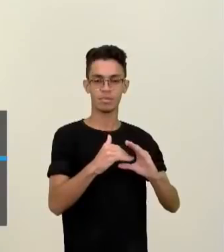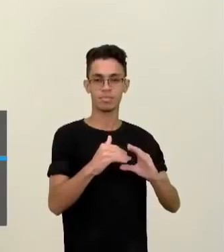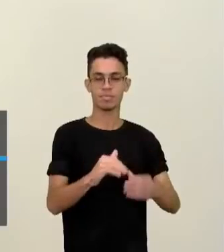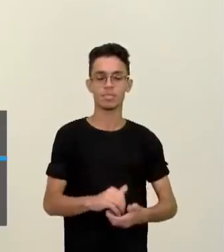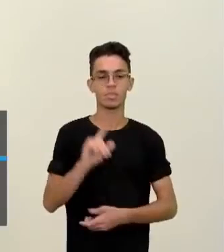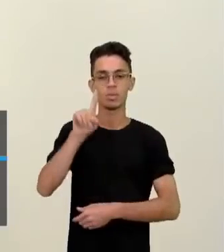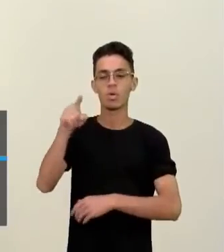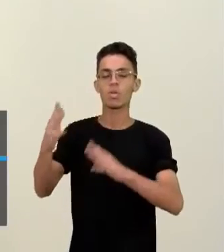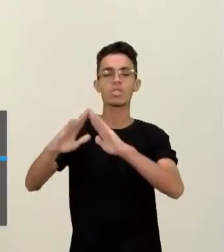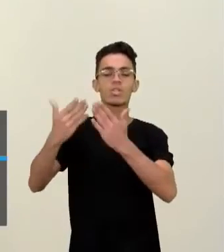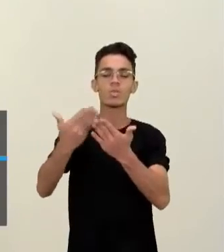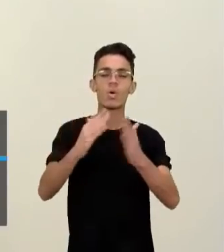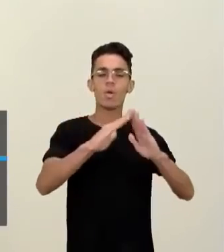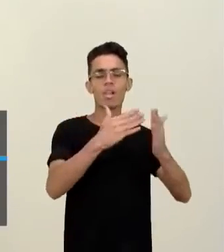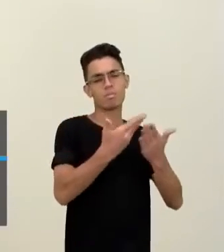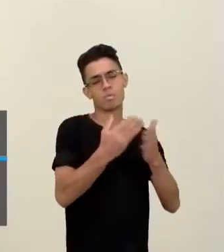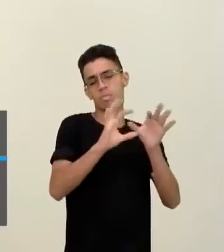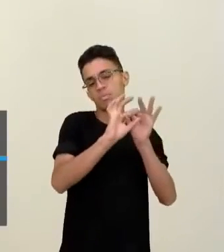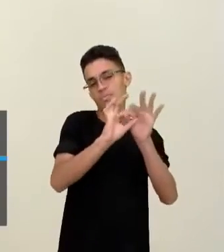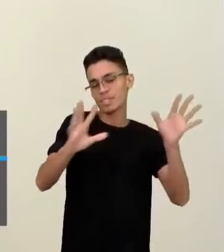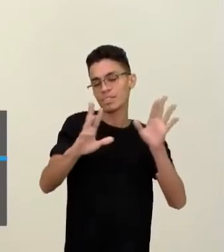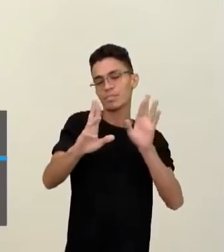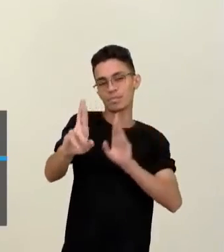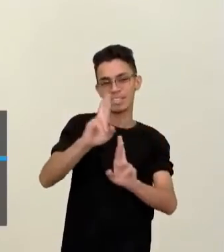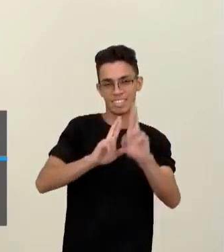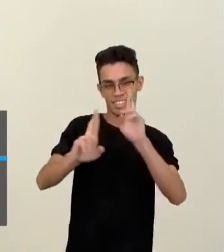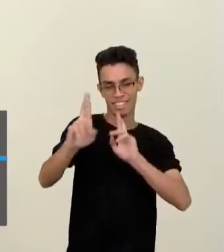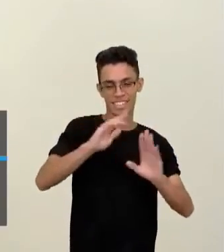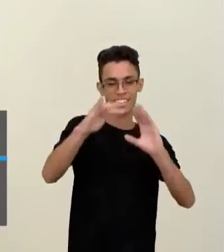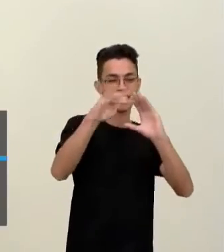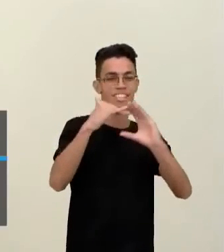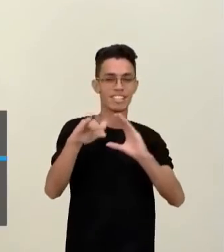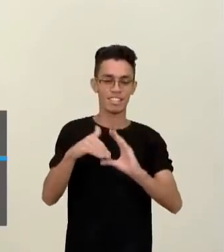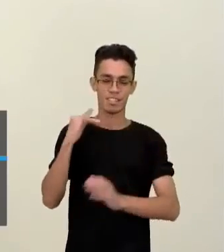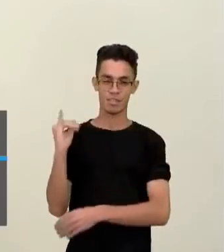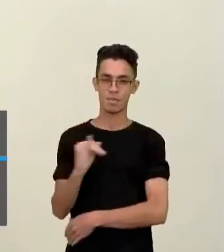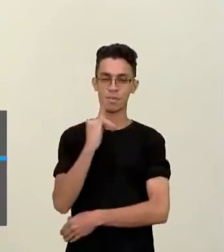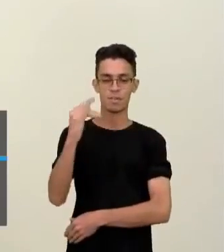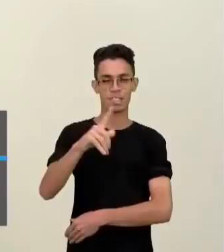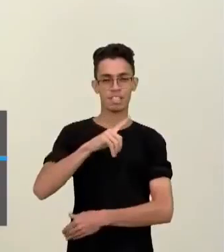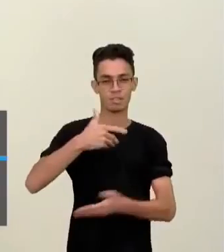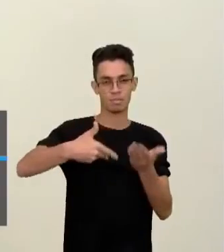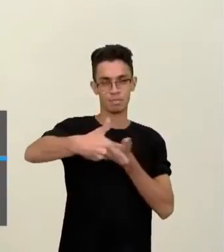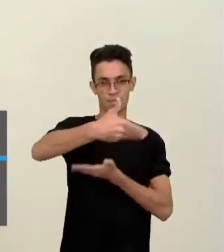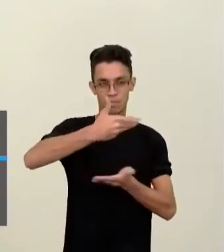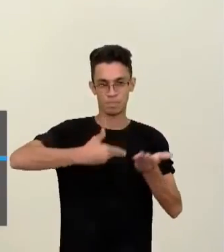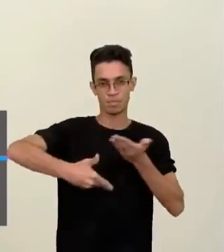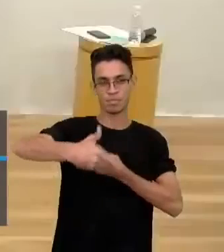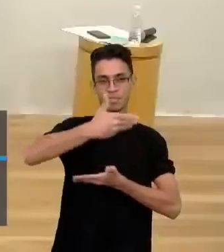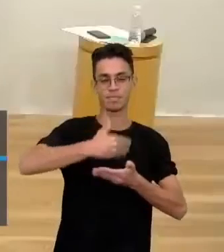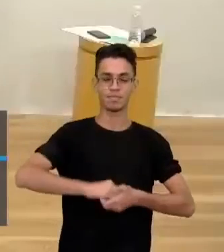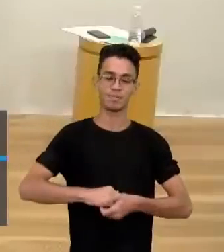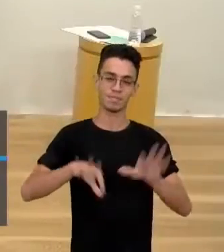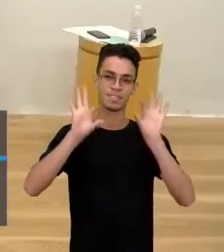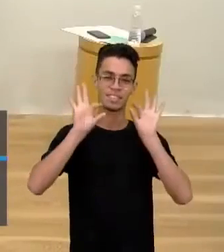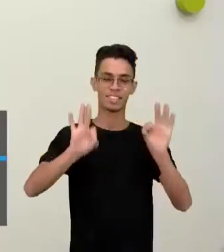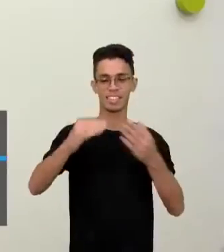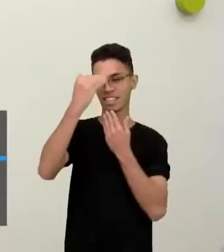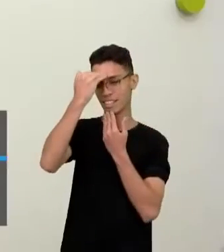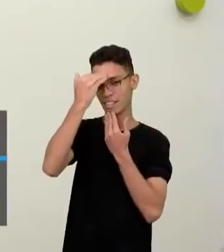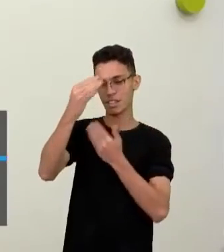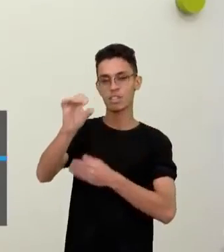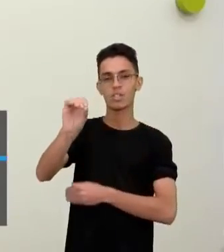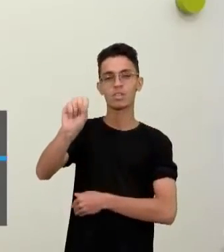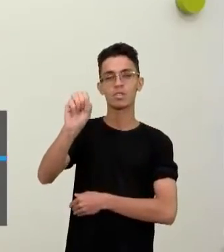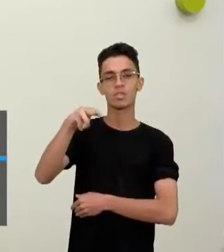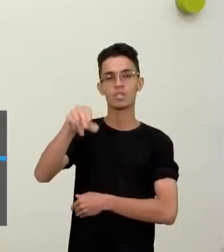outras escolas, aí manda a resposta também, que a gente vai filtrando e lendo, tá bom? É sempre muito importante, tá bom? É isso. Isso mesmo. Obrigada,